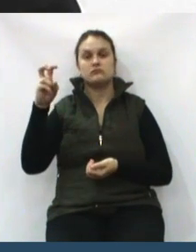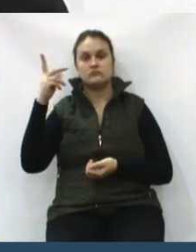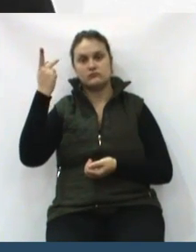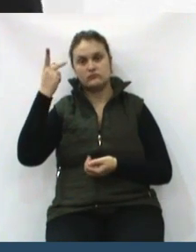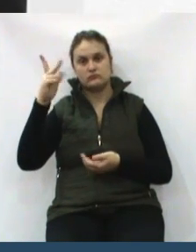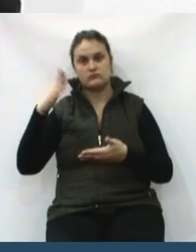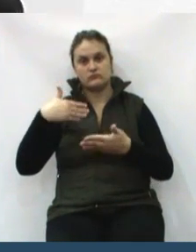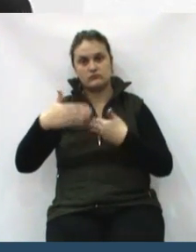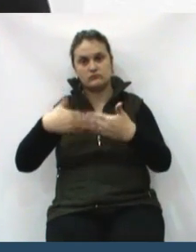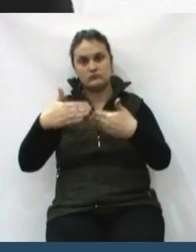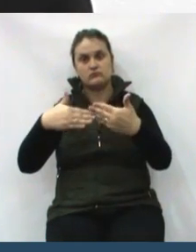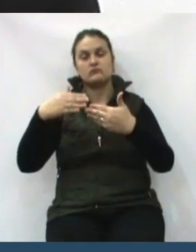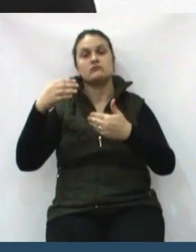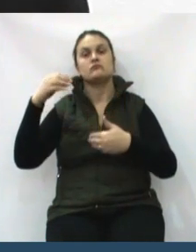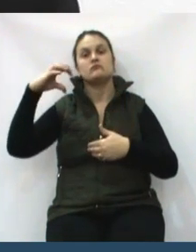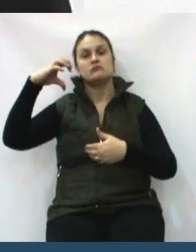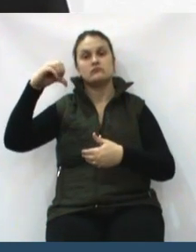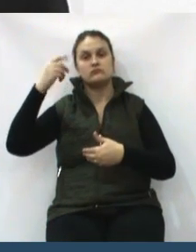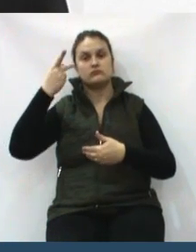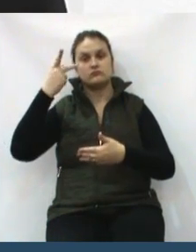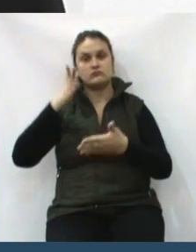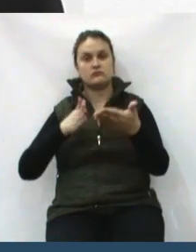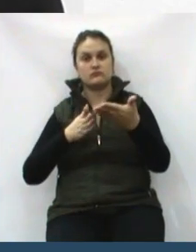2/3 para a aprovação